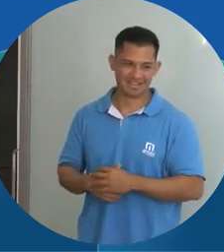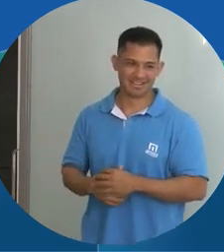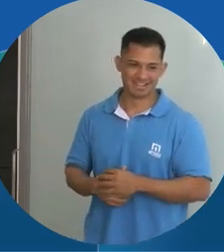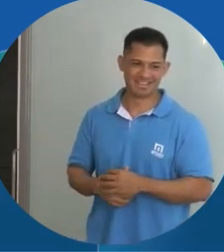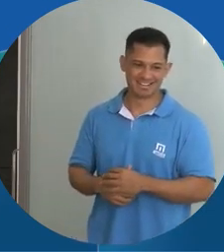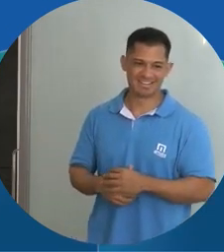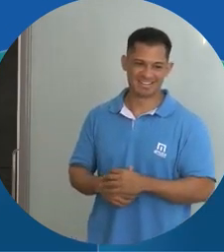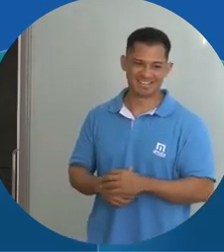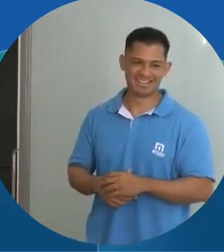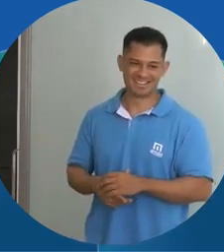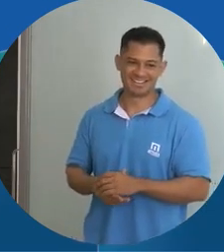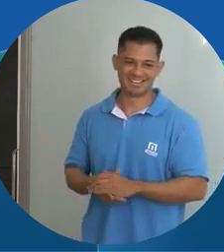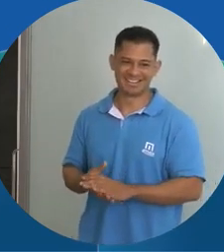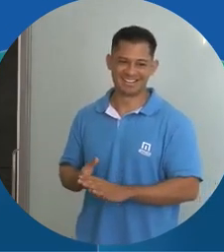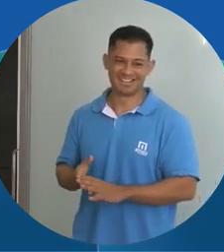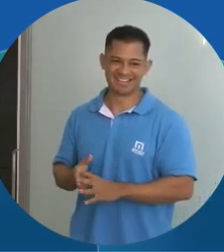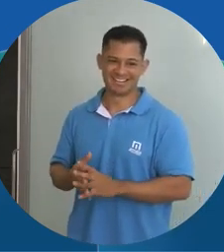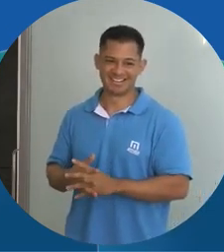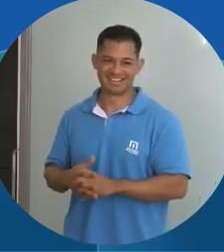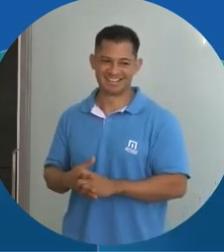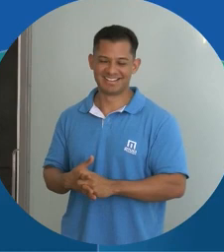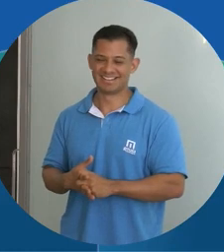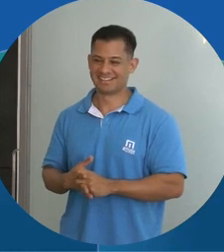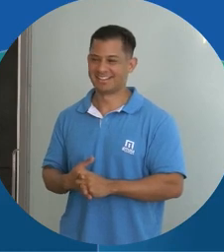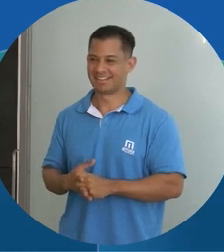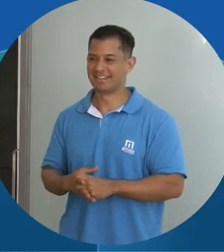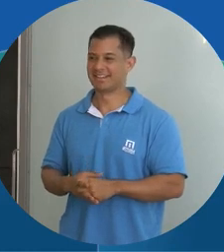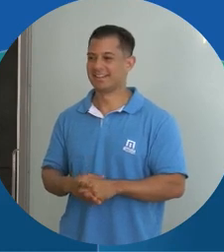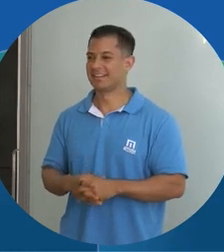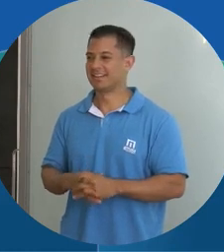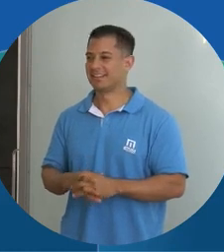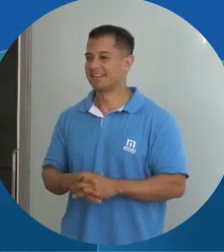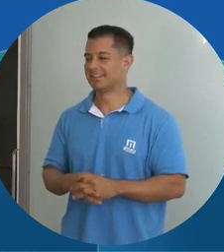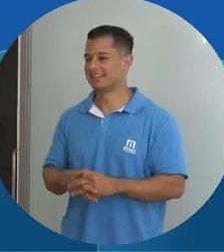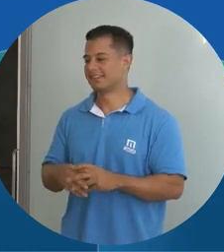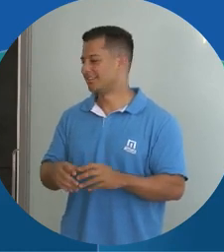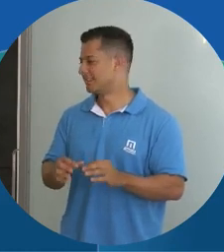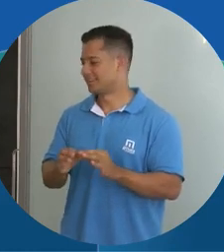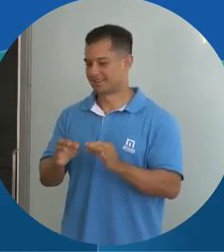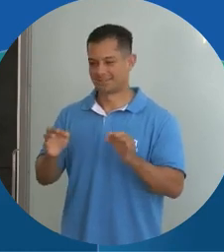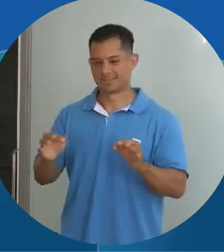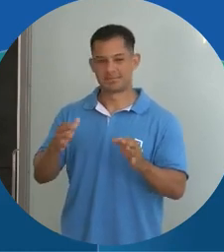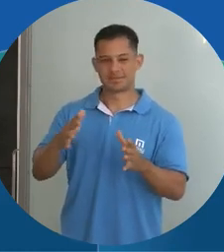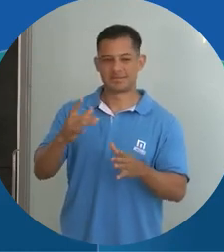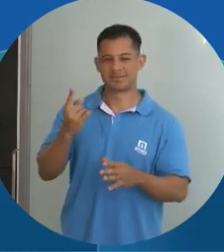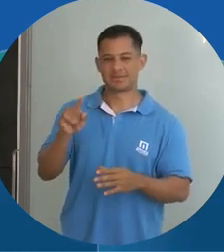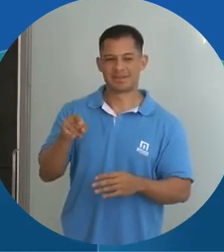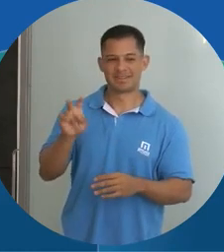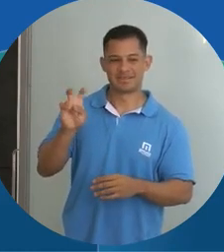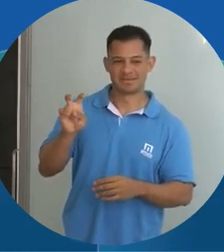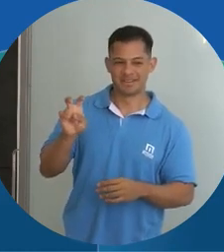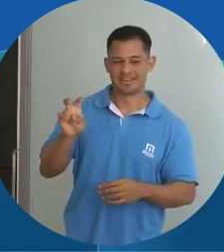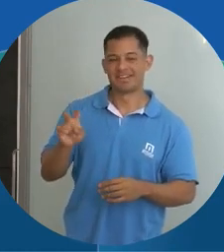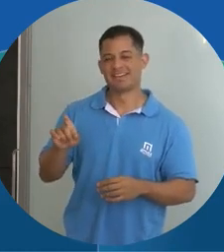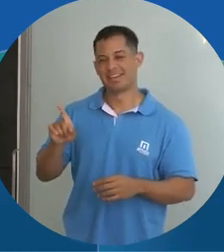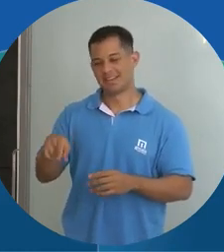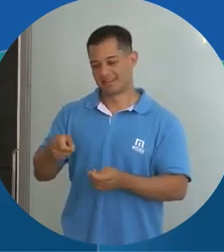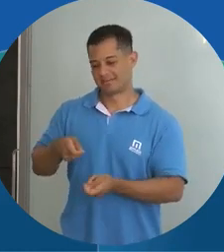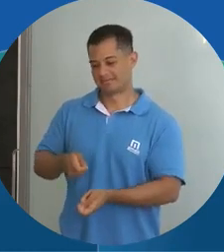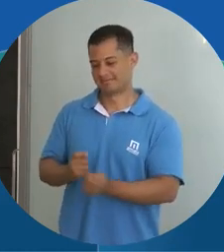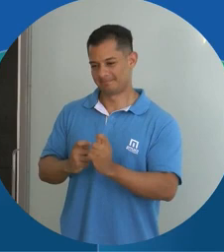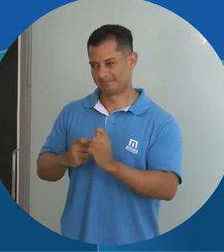Então, a gente vê aqui, geralmente, o trecho de concretagem das etapas, 1,5 m por aí, que é o que foi sendo os platôs de